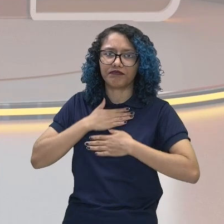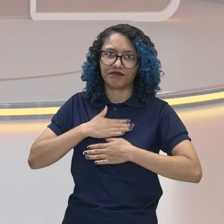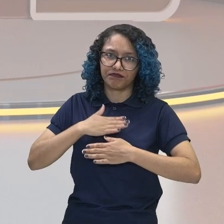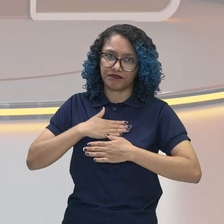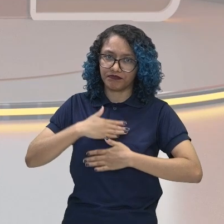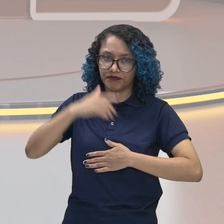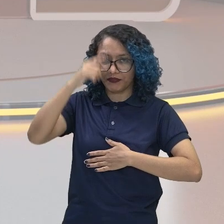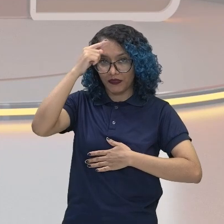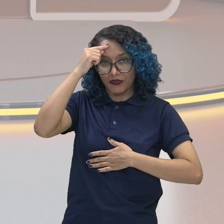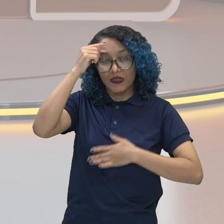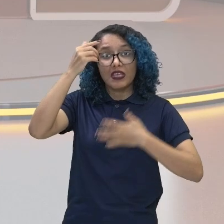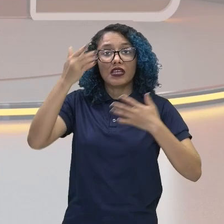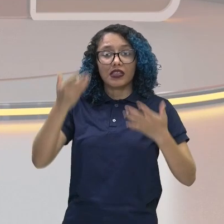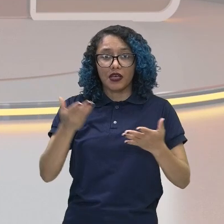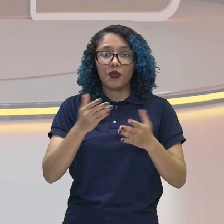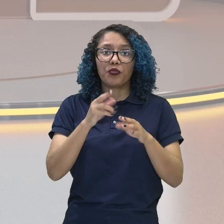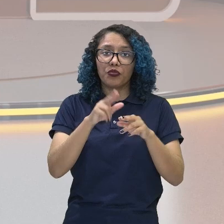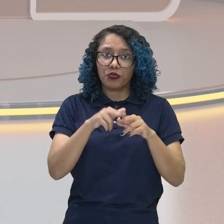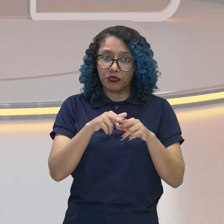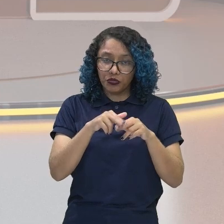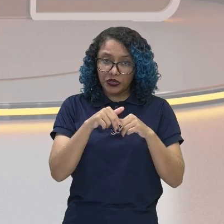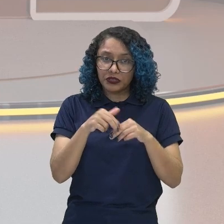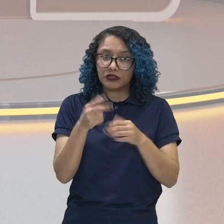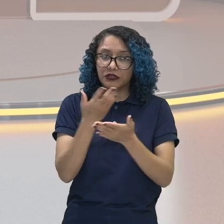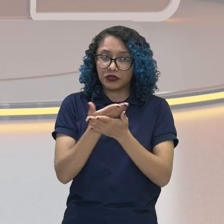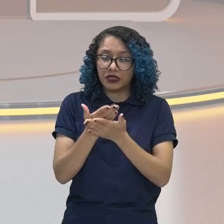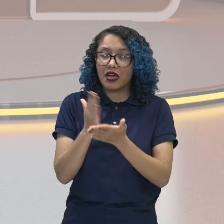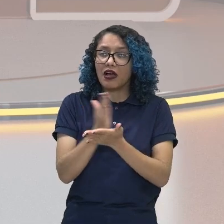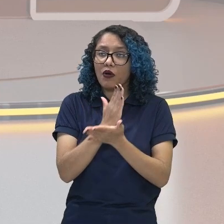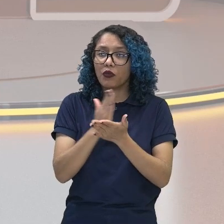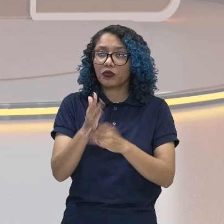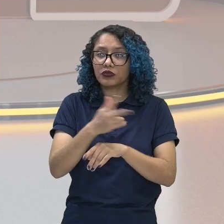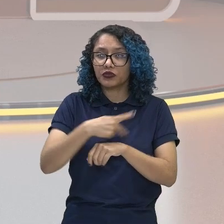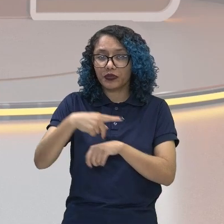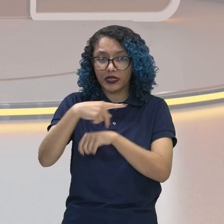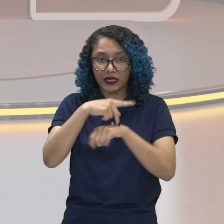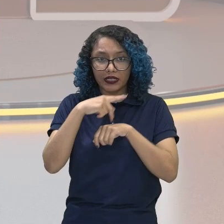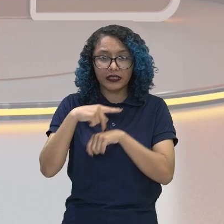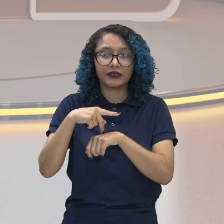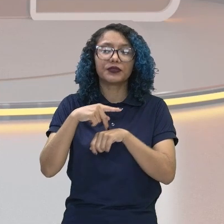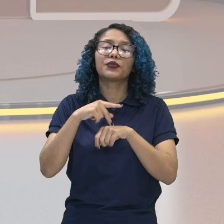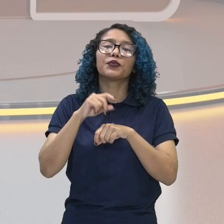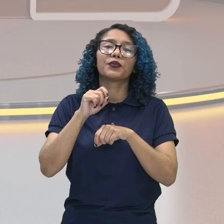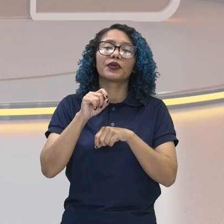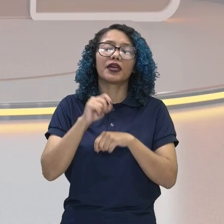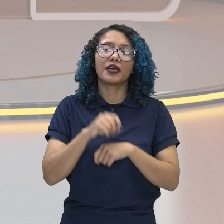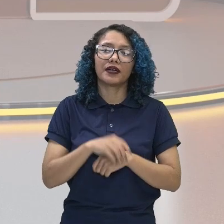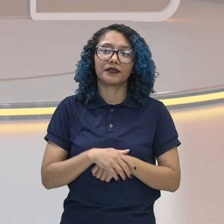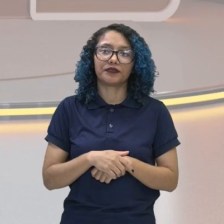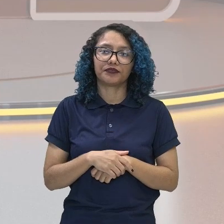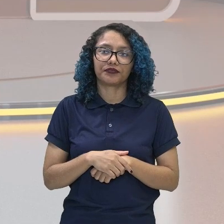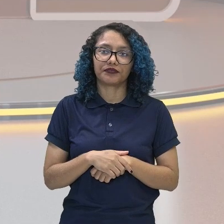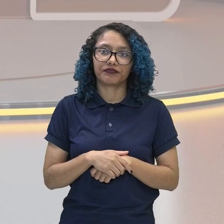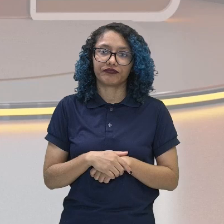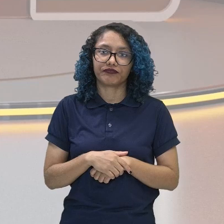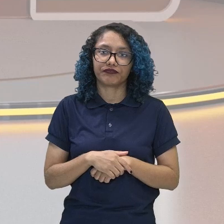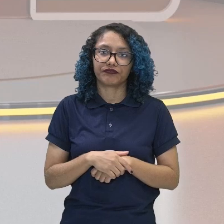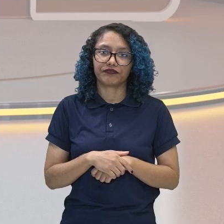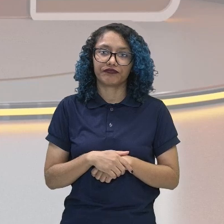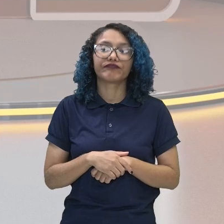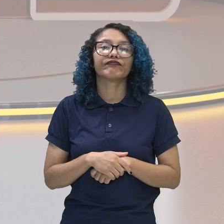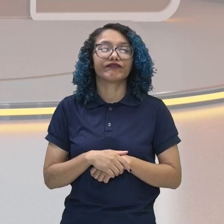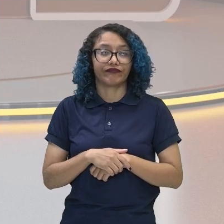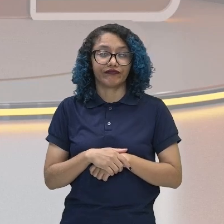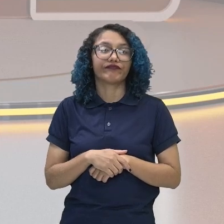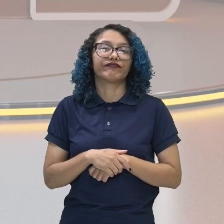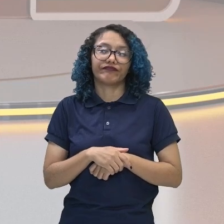alguns países que, infelizmente, eles acabam se destacando em relação, a esse processo de